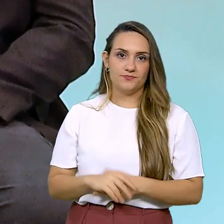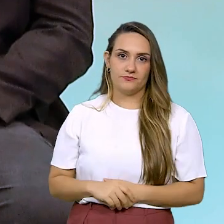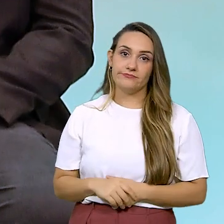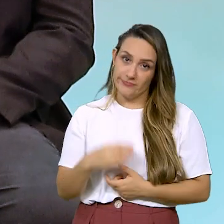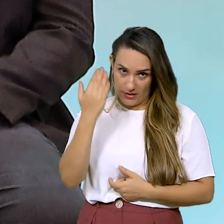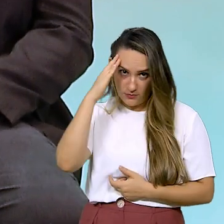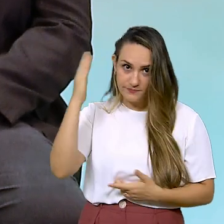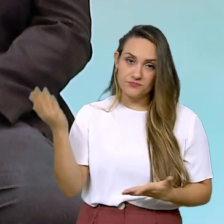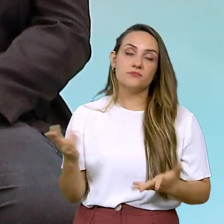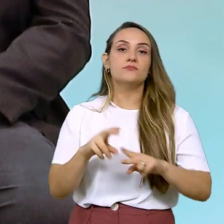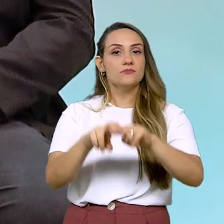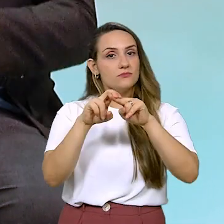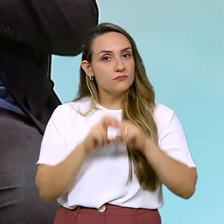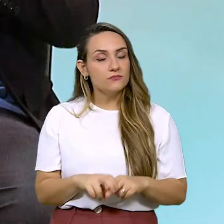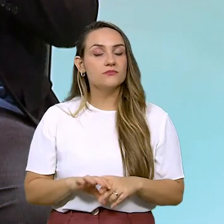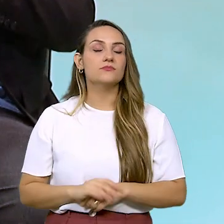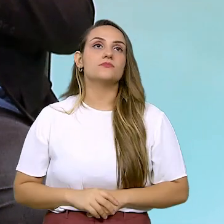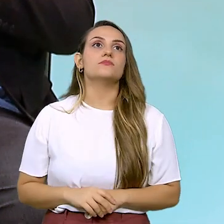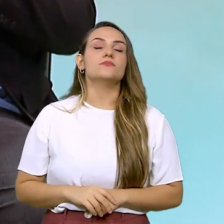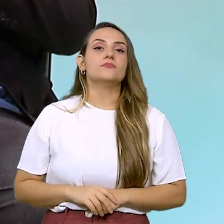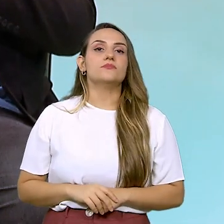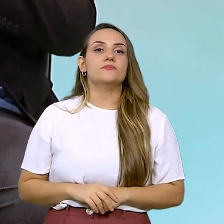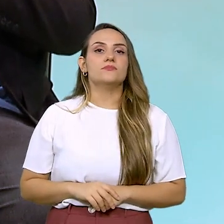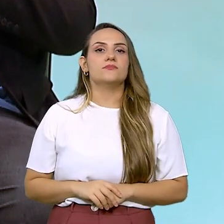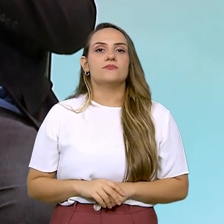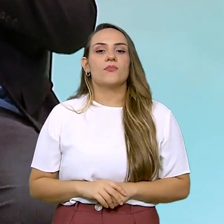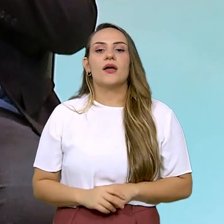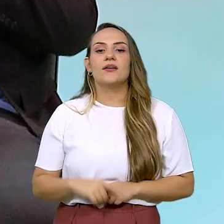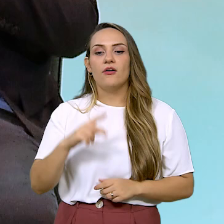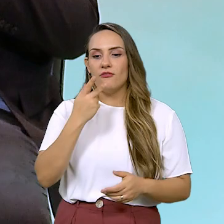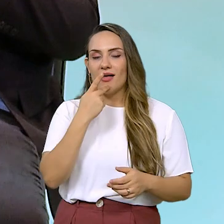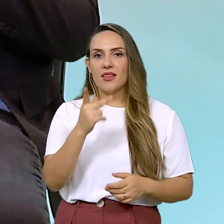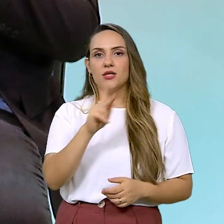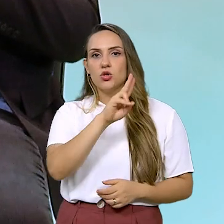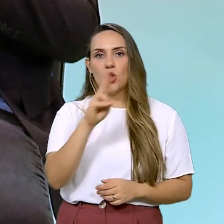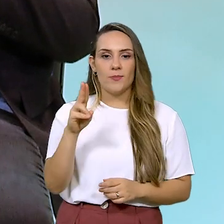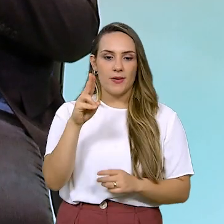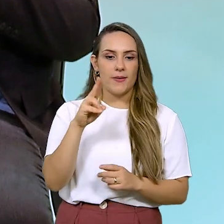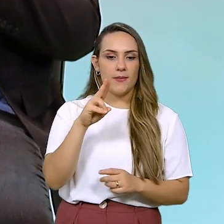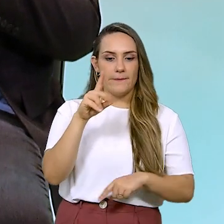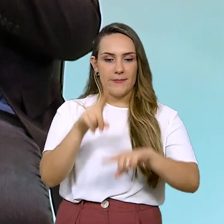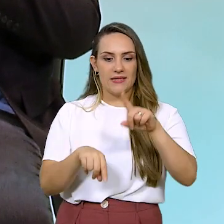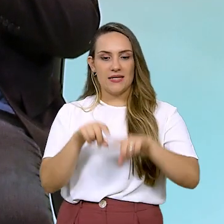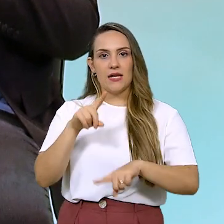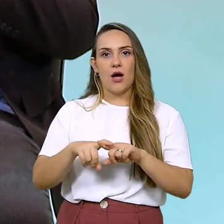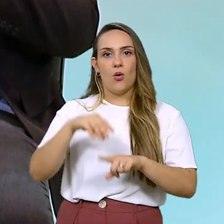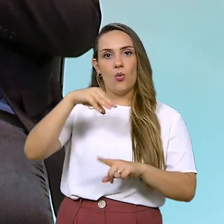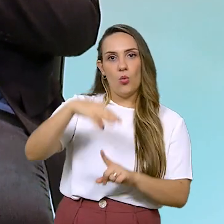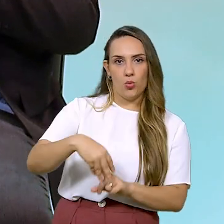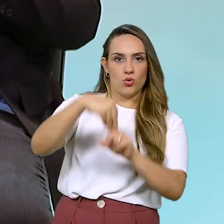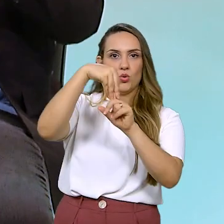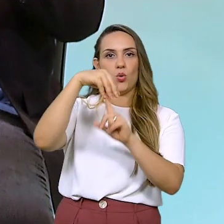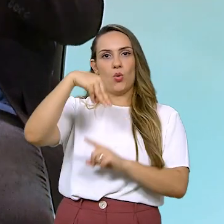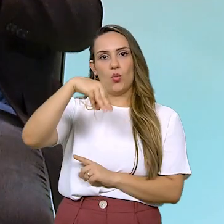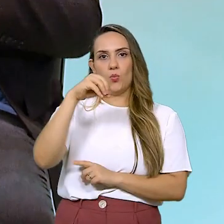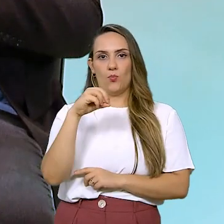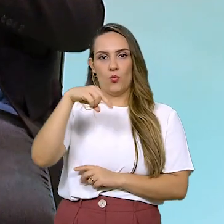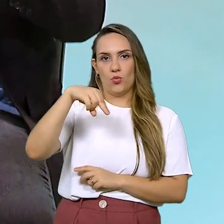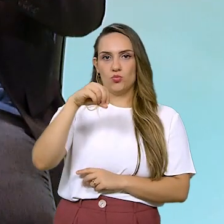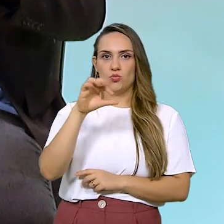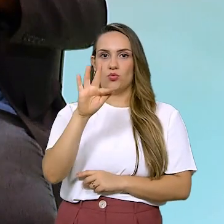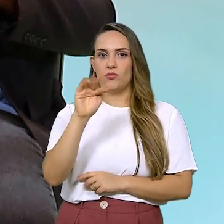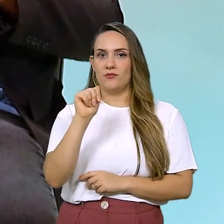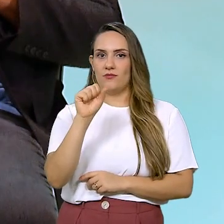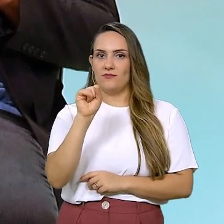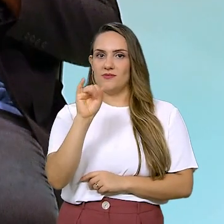muito alta para todo mundo. Então o produto monofásico, ele não precisa, na verdade, que o distribuidor,